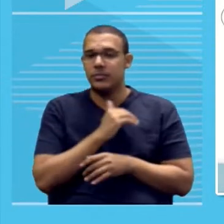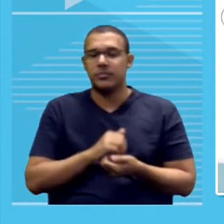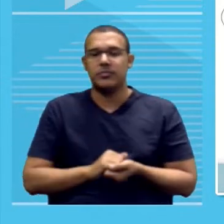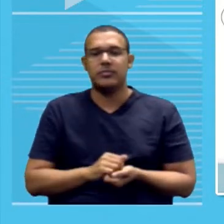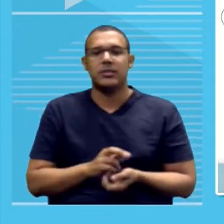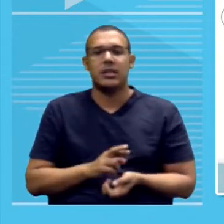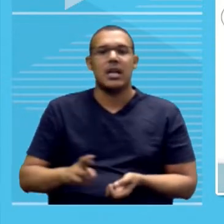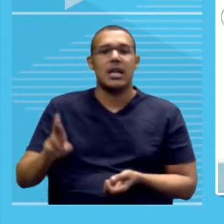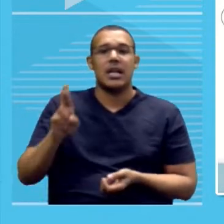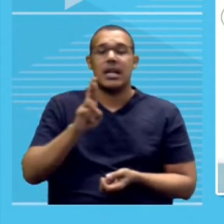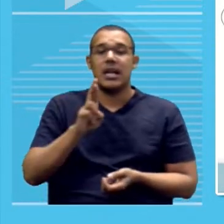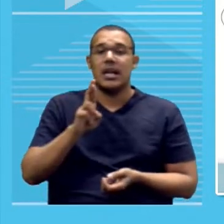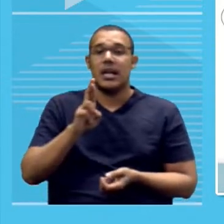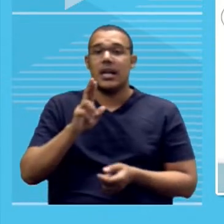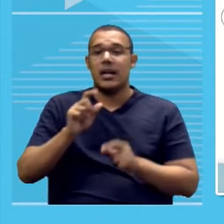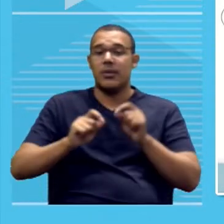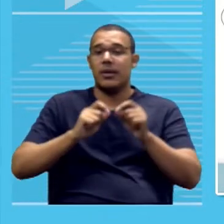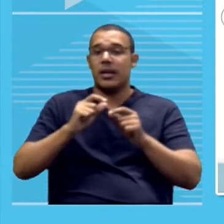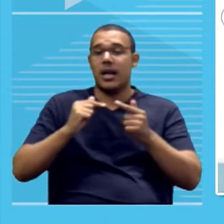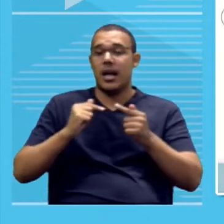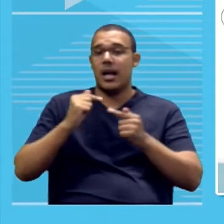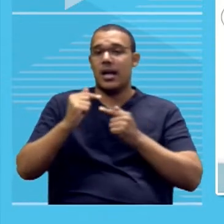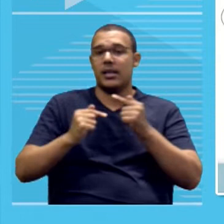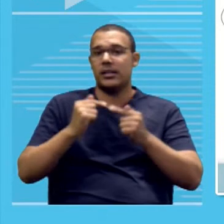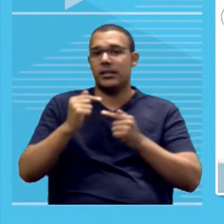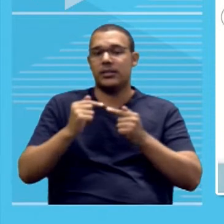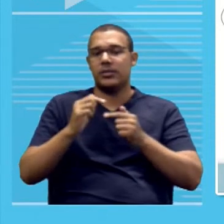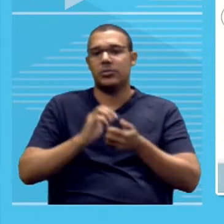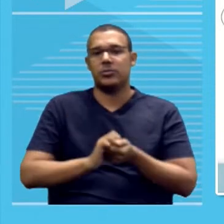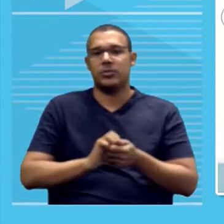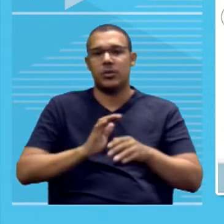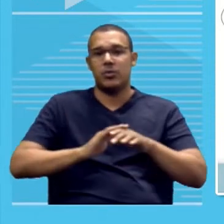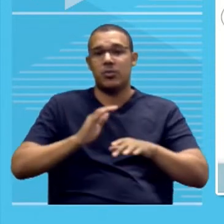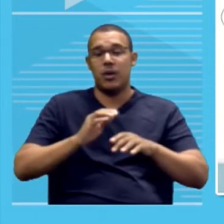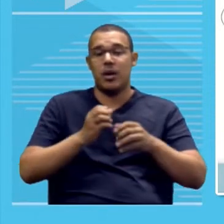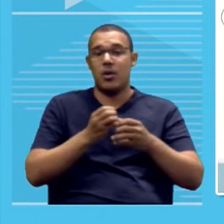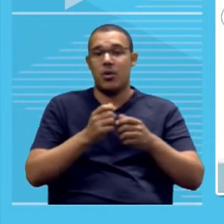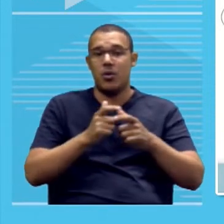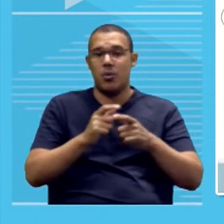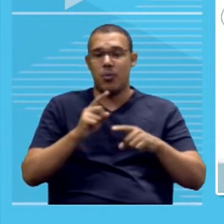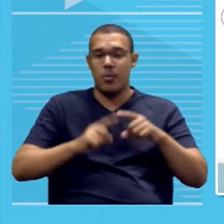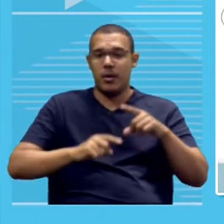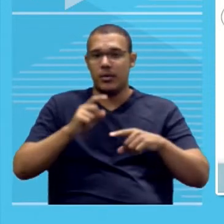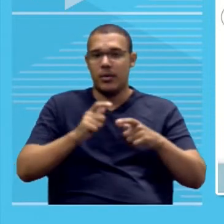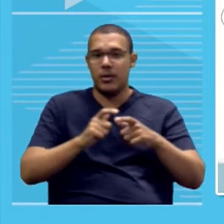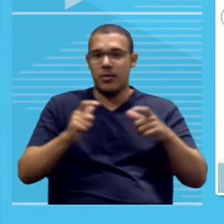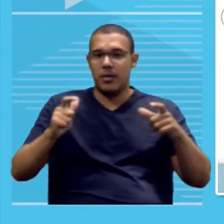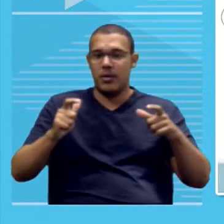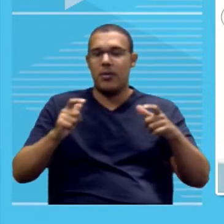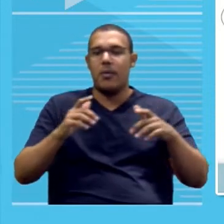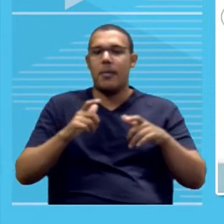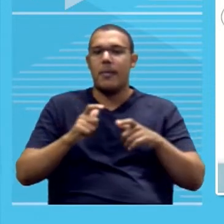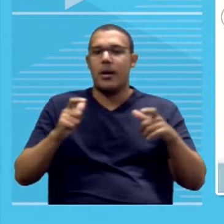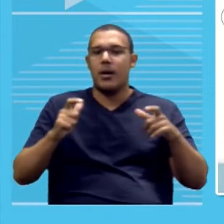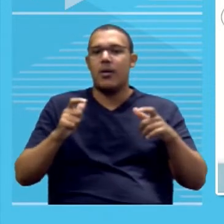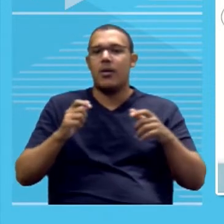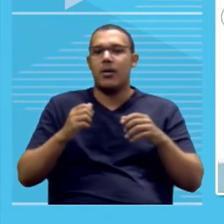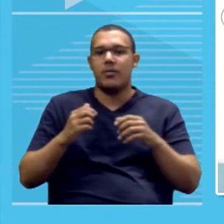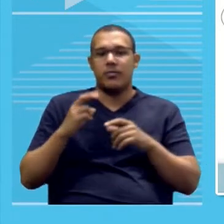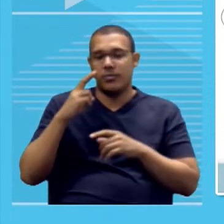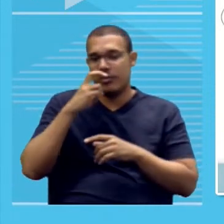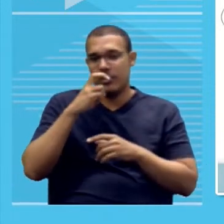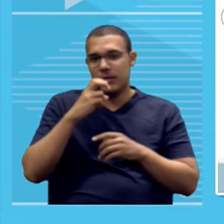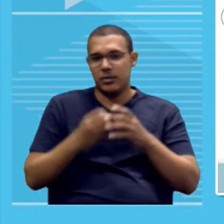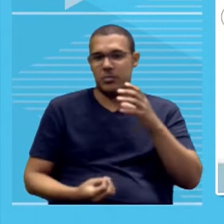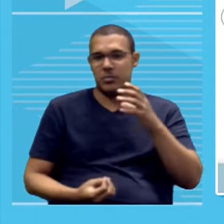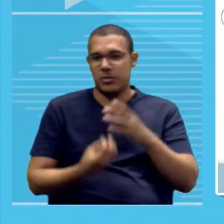valor da resistência elétrica do material. Quanto maior a qualidade do material, maior a resistência dele e tudo, e aí você